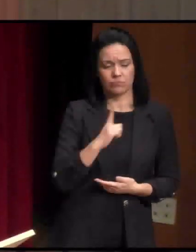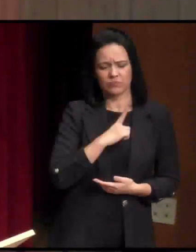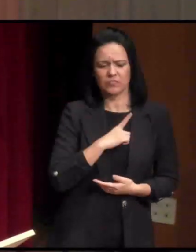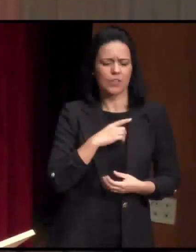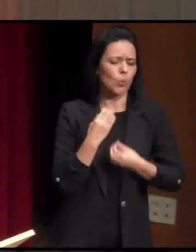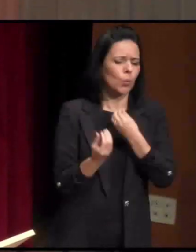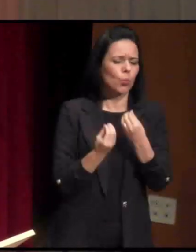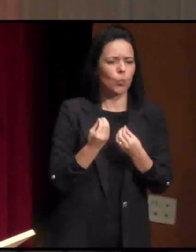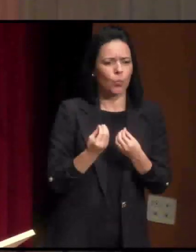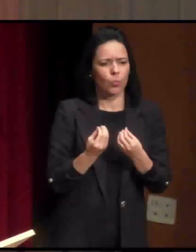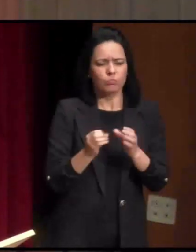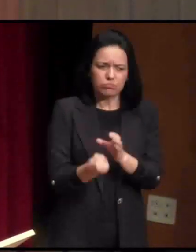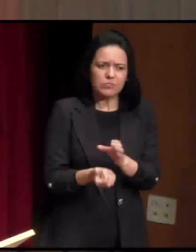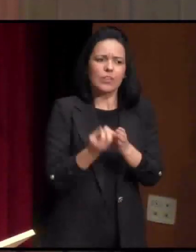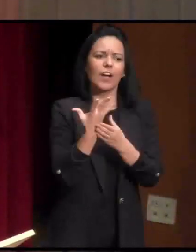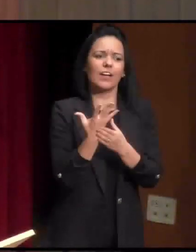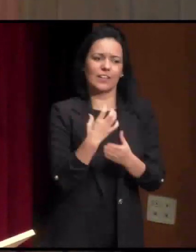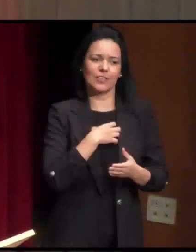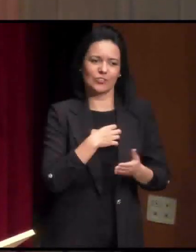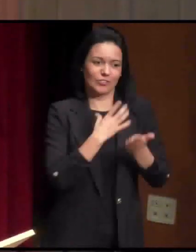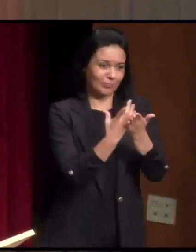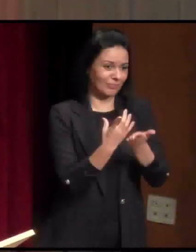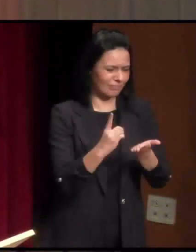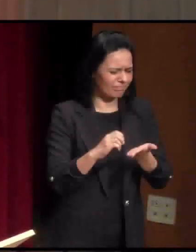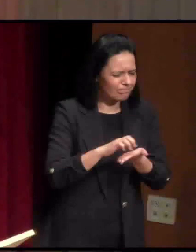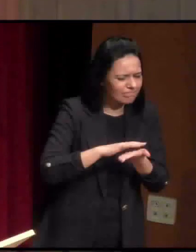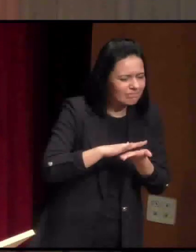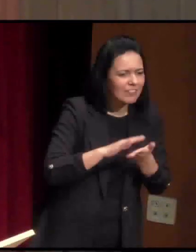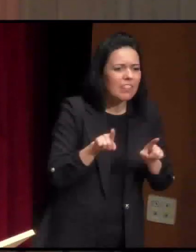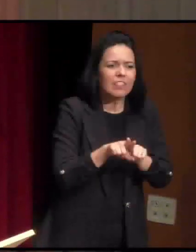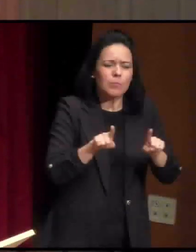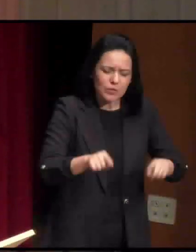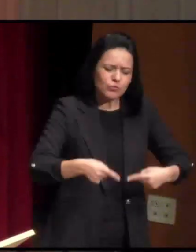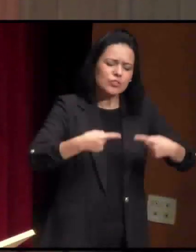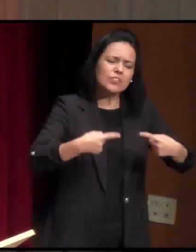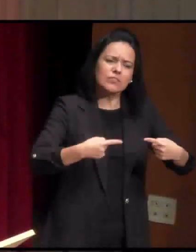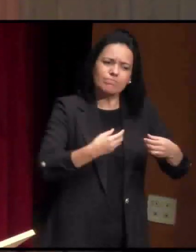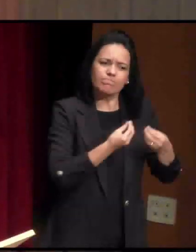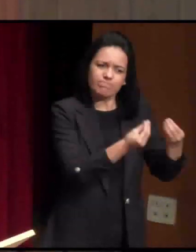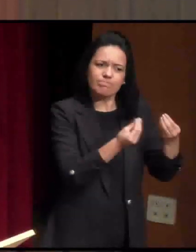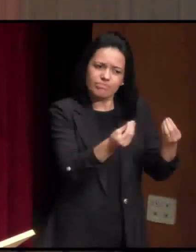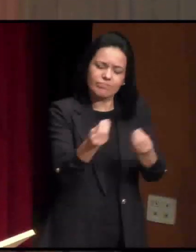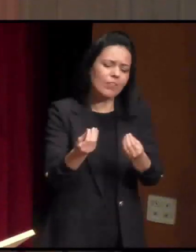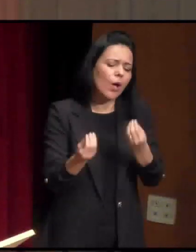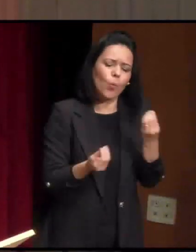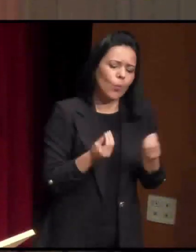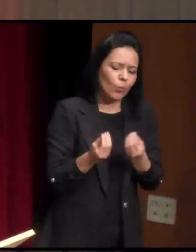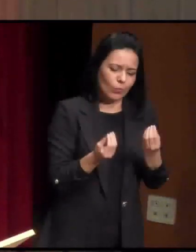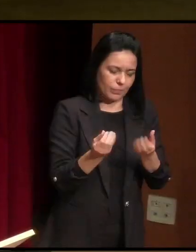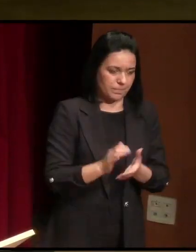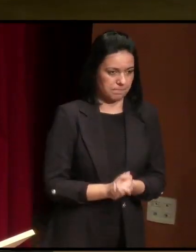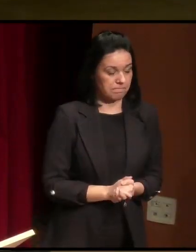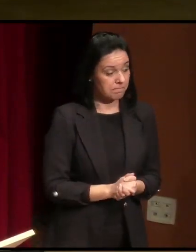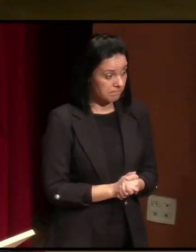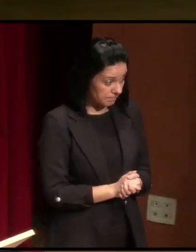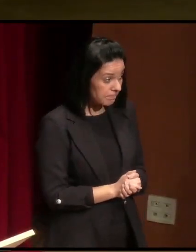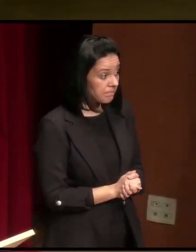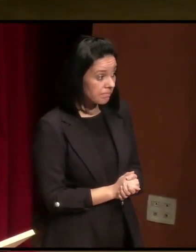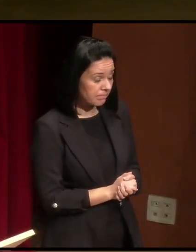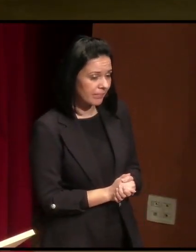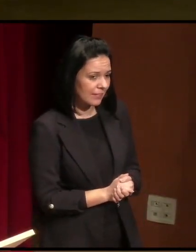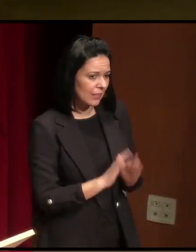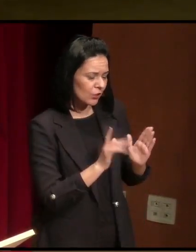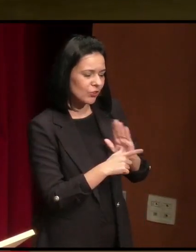produção da Bíblia em Braille, e qual é o maior desafio, inclusive, nessa distribuição, né? Para ela alcançar os DVs? Antes